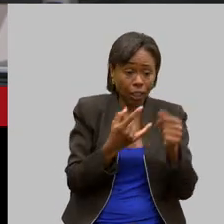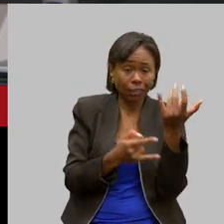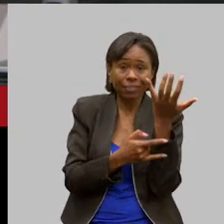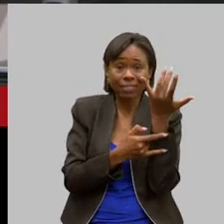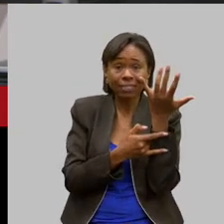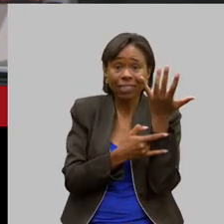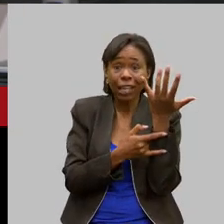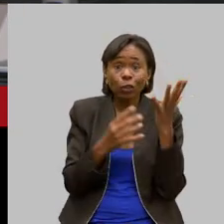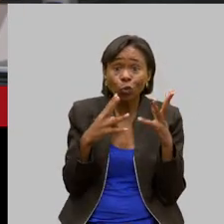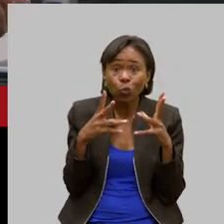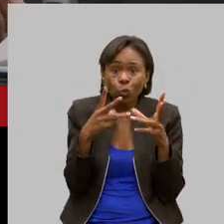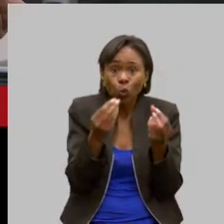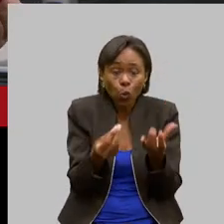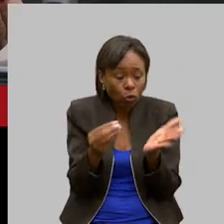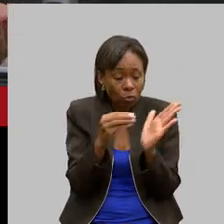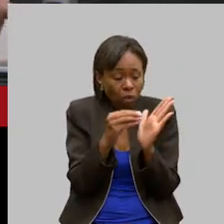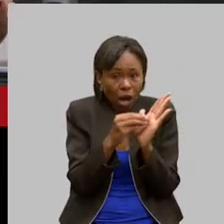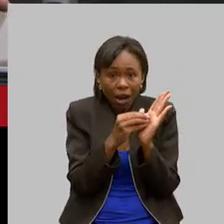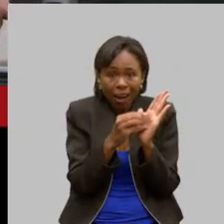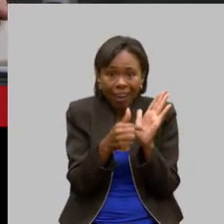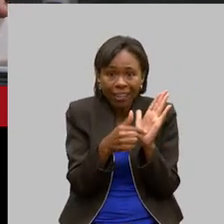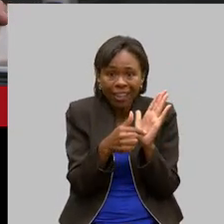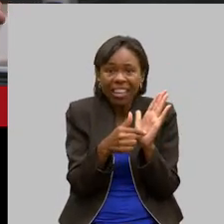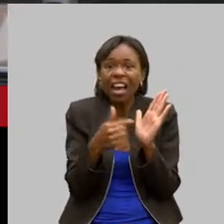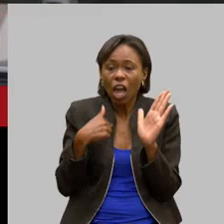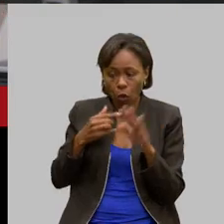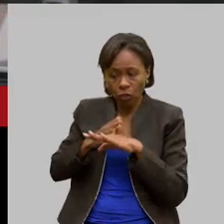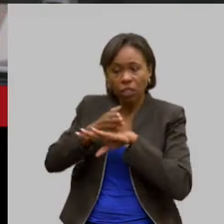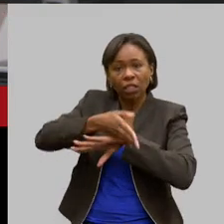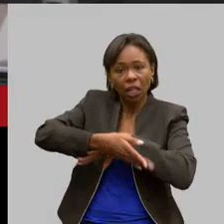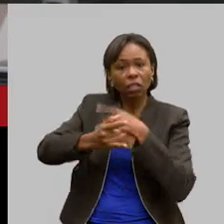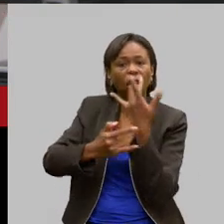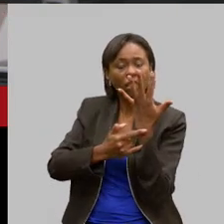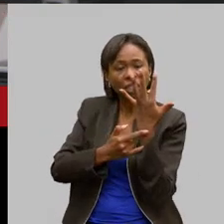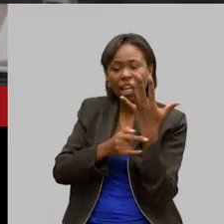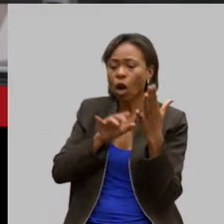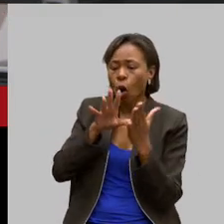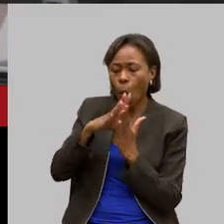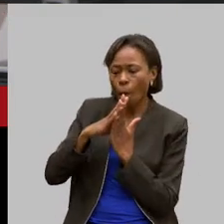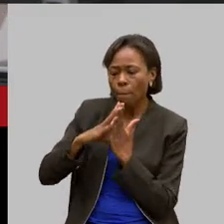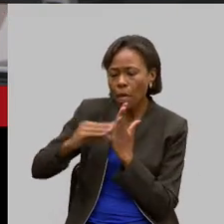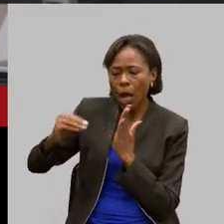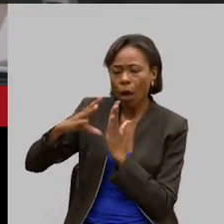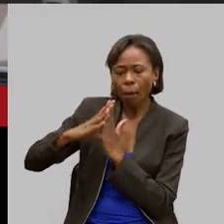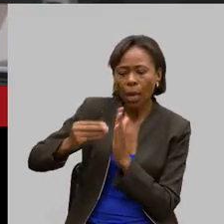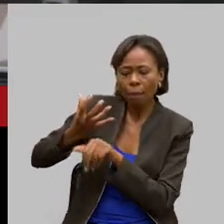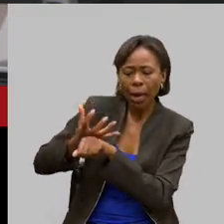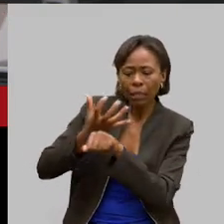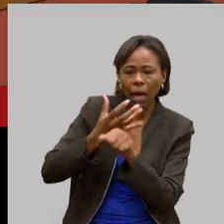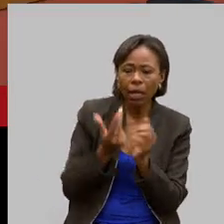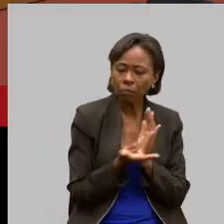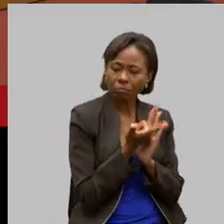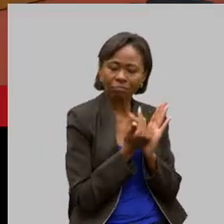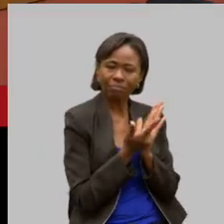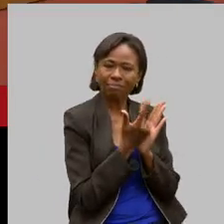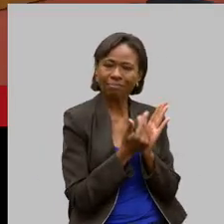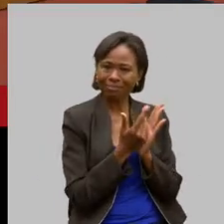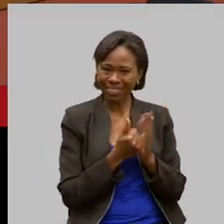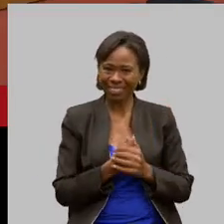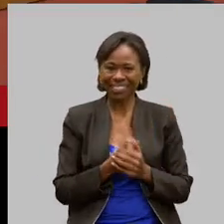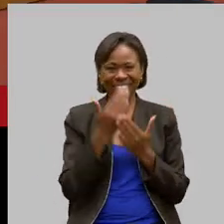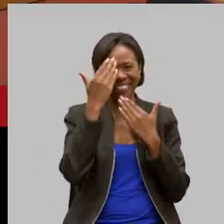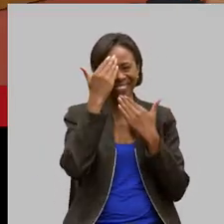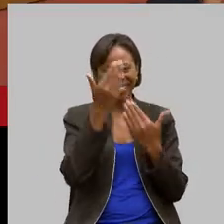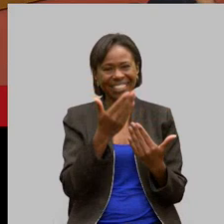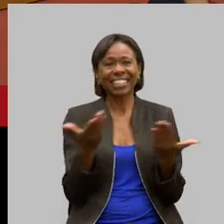digitei olhei todas as matérias e desenhei Obrigado Simone agora nós vamos ouvir a